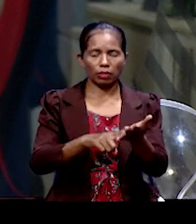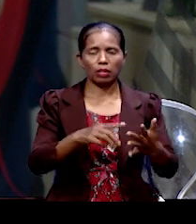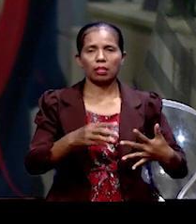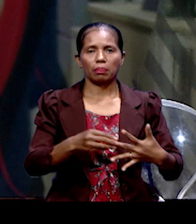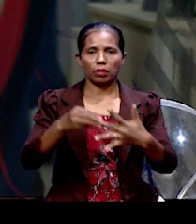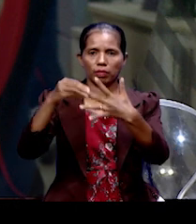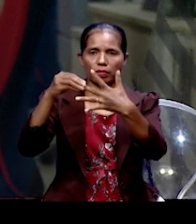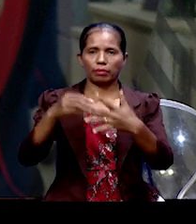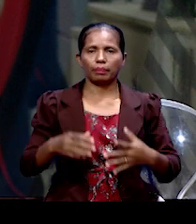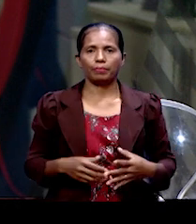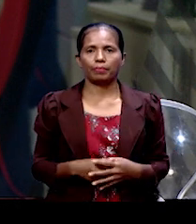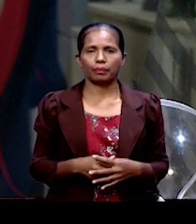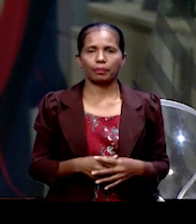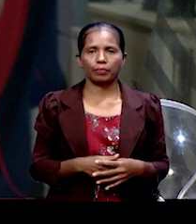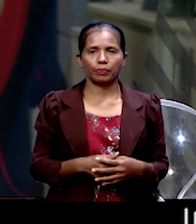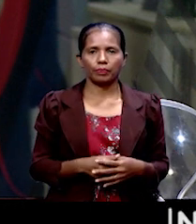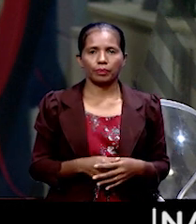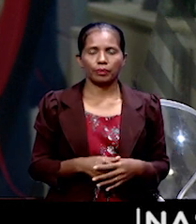espesiálidade.